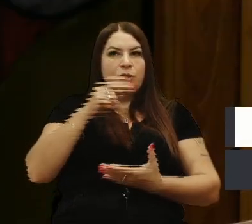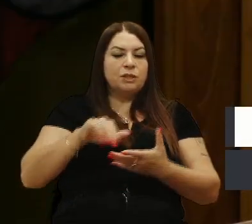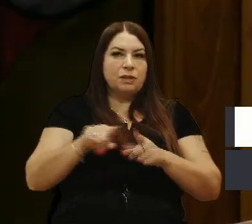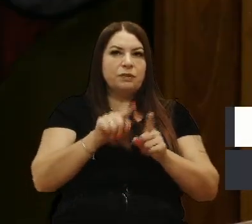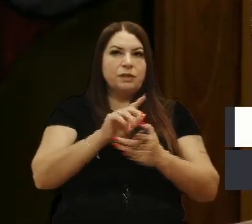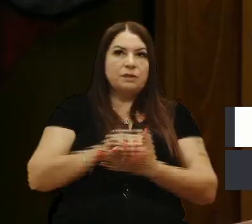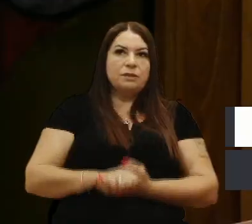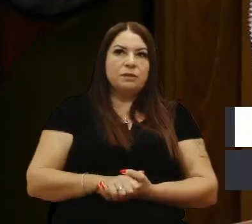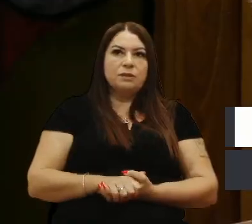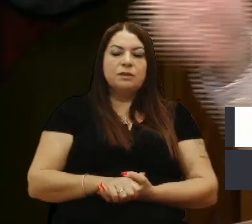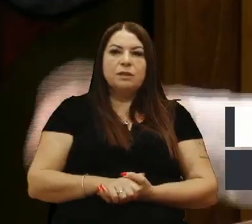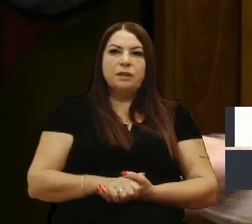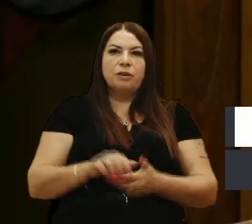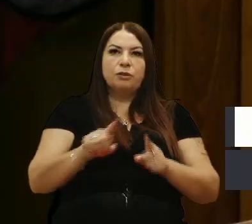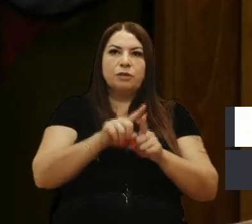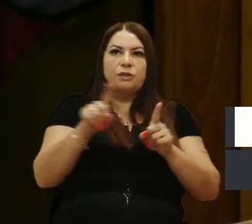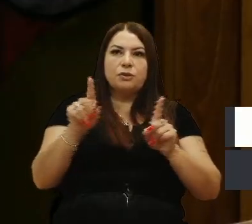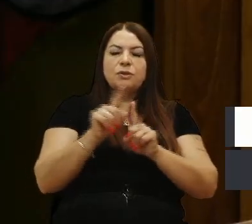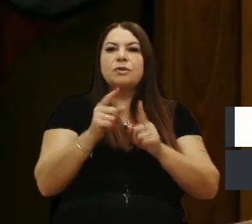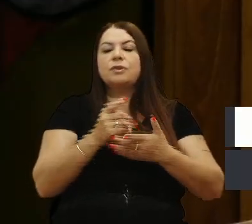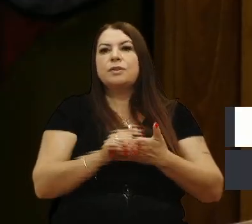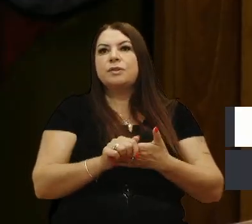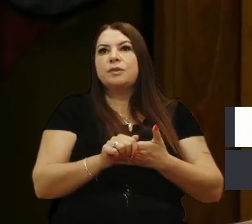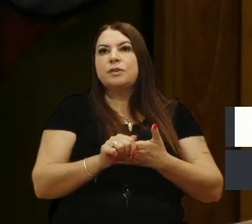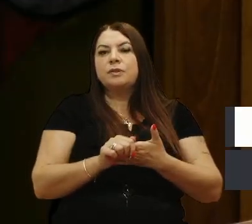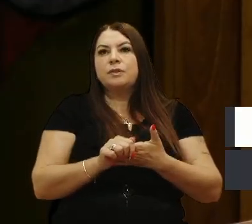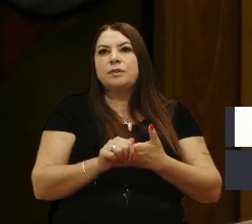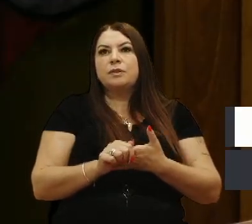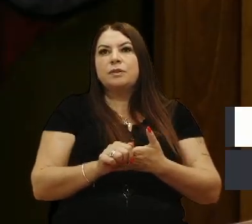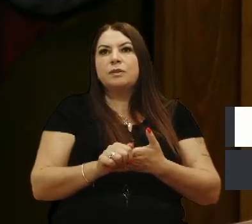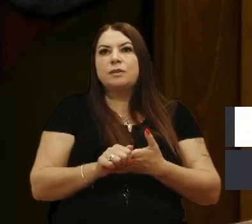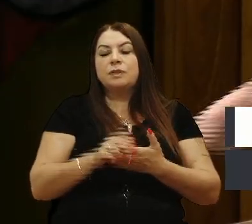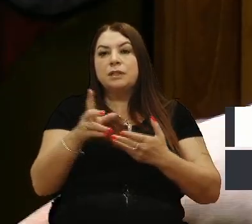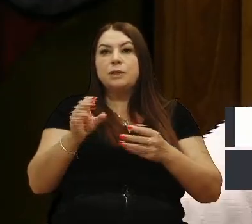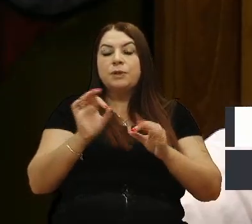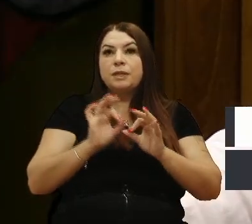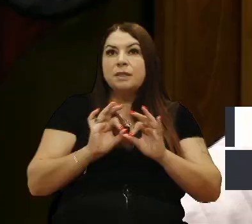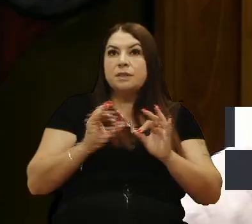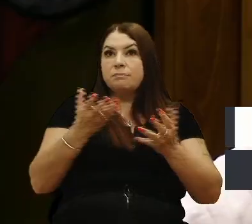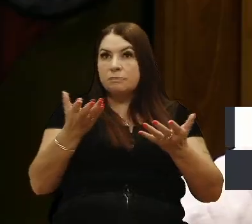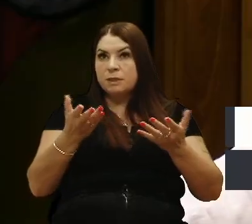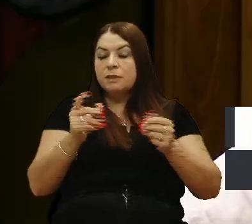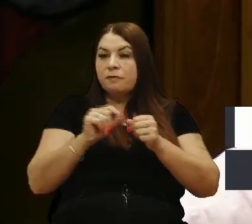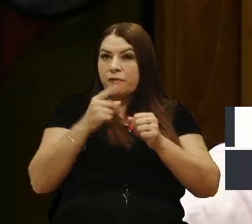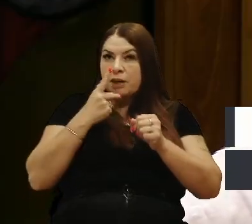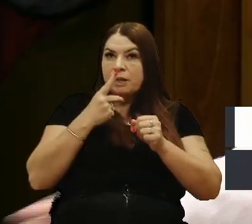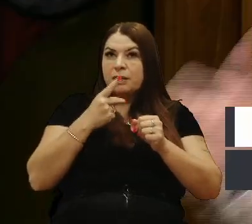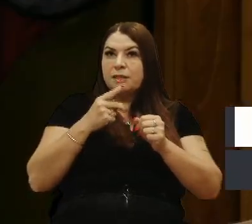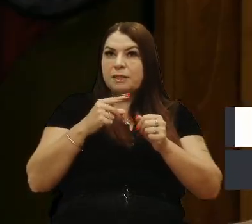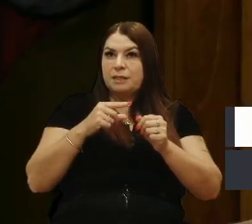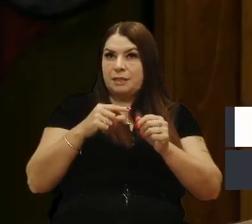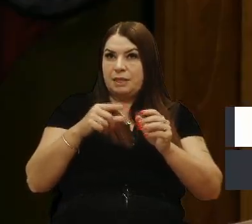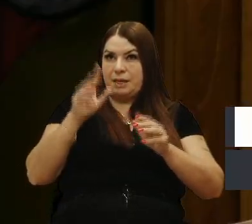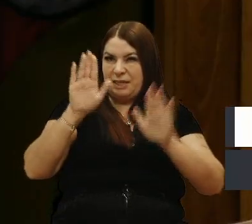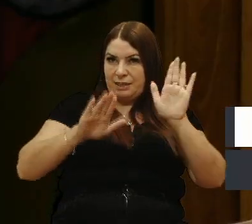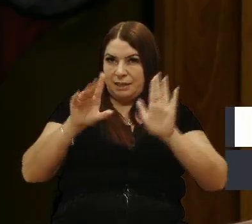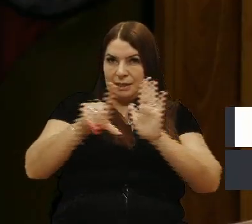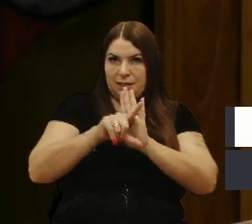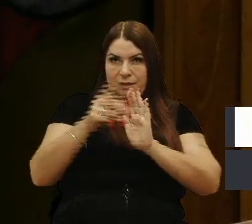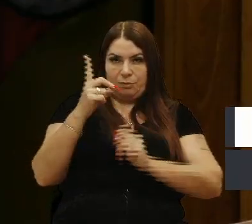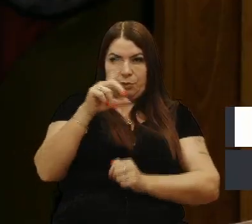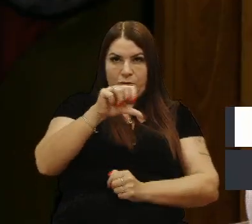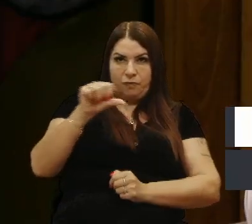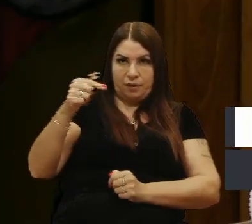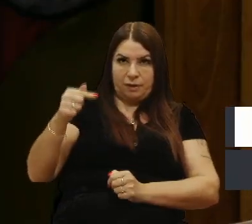divergência explícita com o senhor em muitos temas. Aqui, nesse caso, eu queria simplesmente tratar da lei de licitação. A antiga lei de licitação de